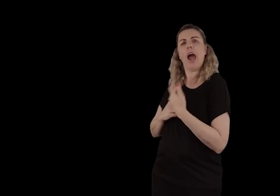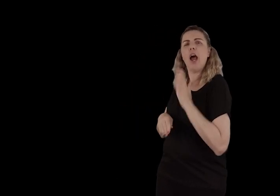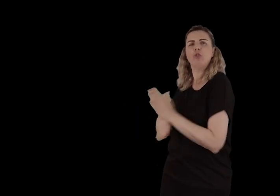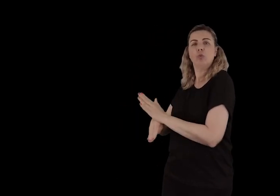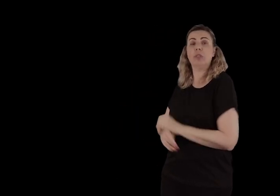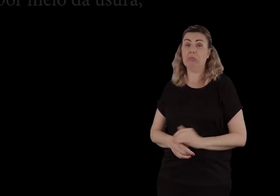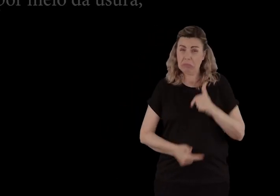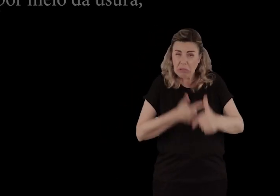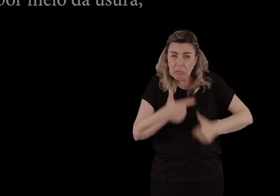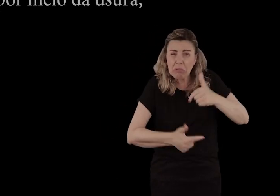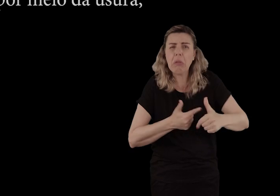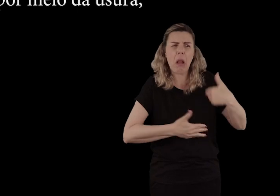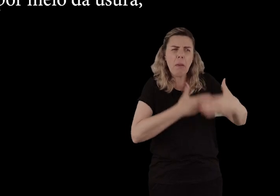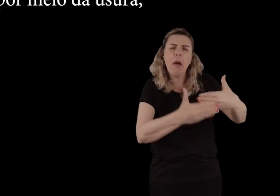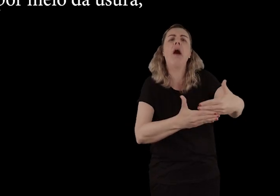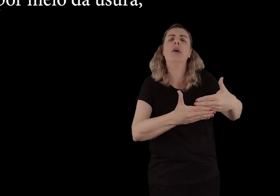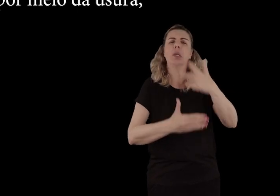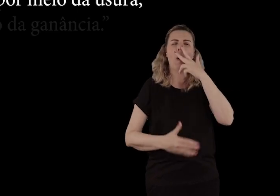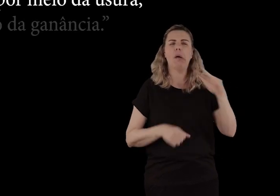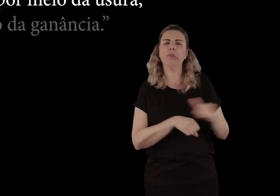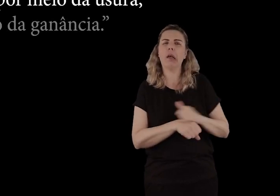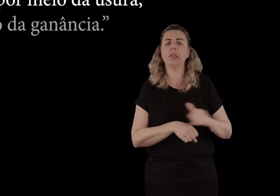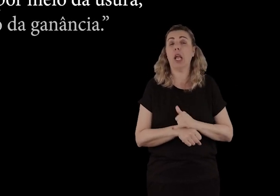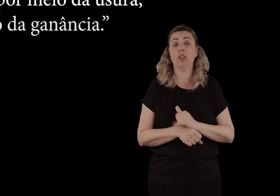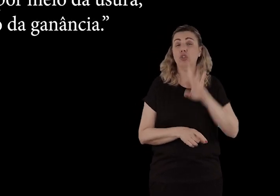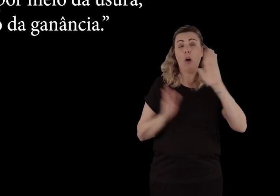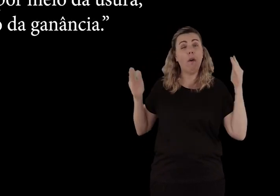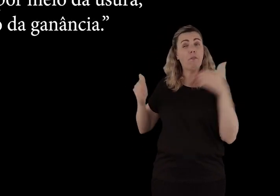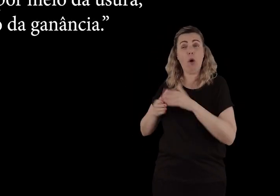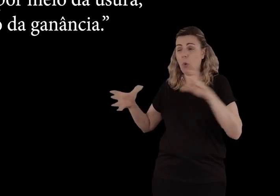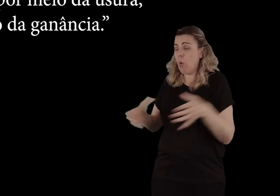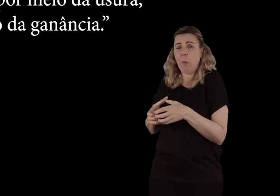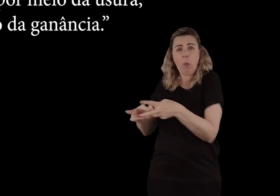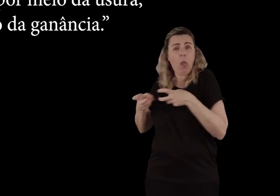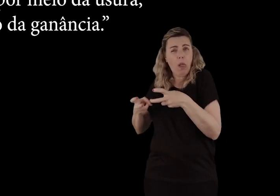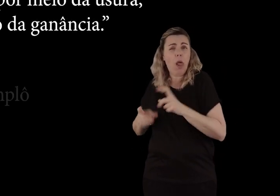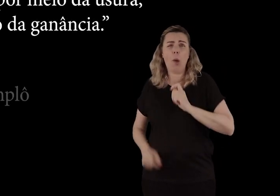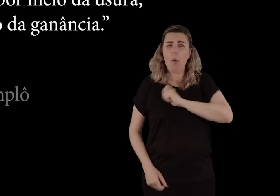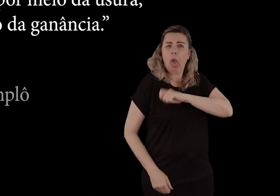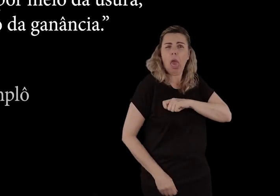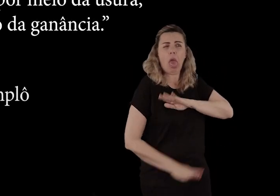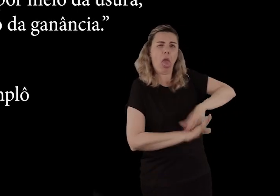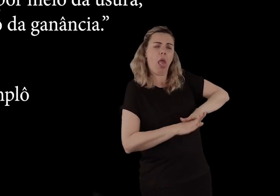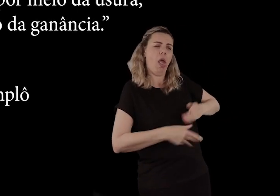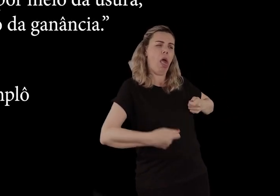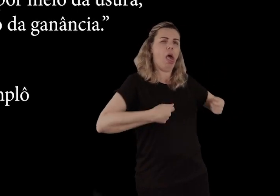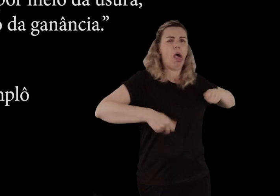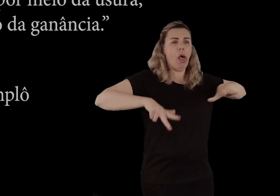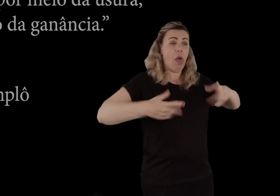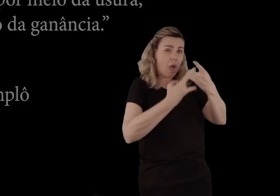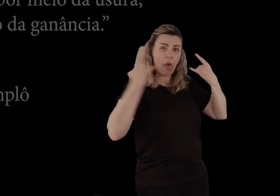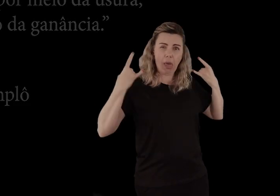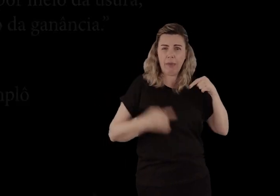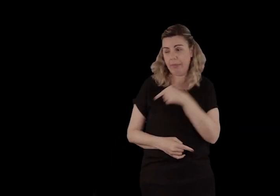A epopeia de trabalho e desenvolvimento num esquema a serviço do rentismo por meio da usura, dos ardis e de manobras a serviço da ganância. Hermes